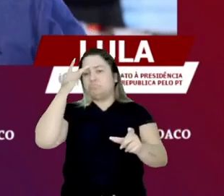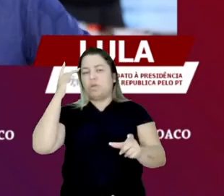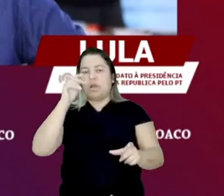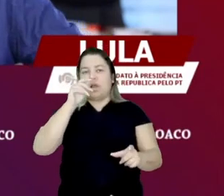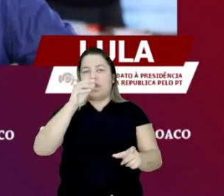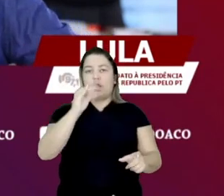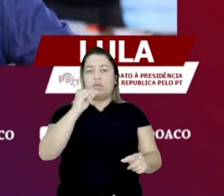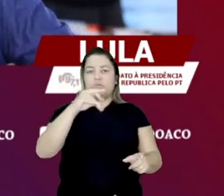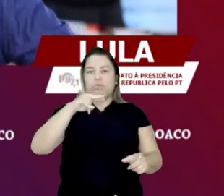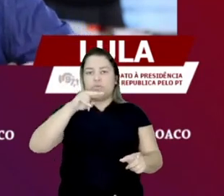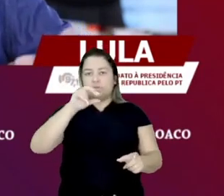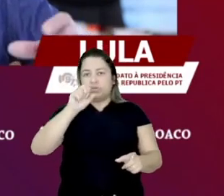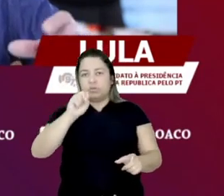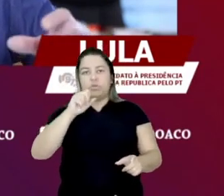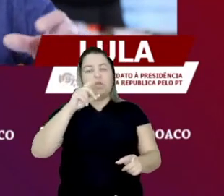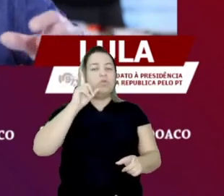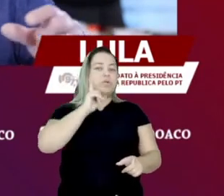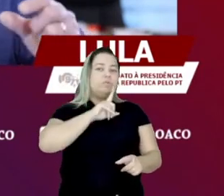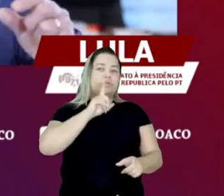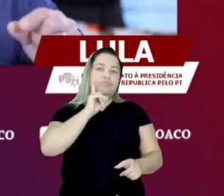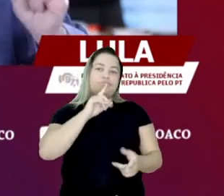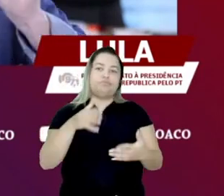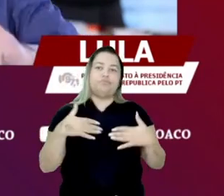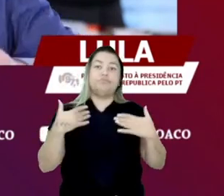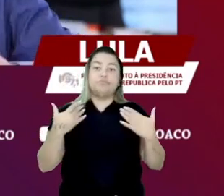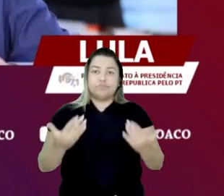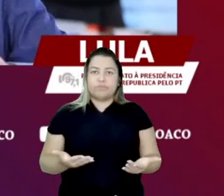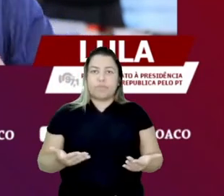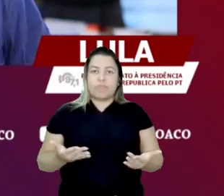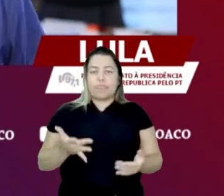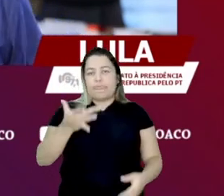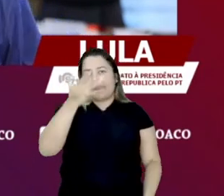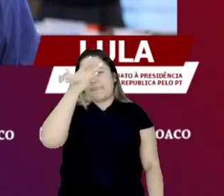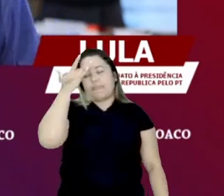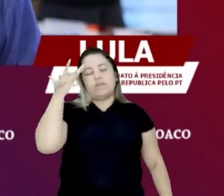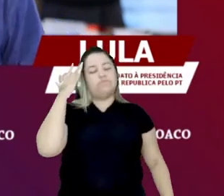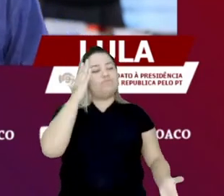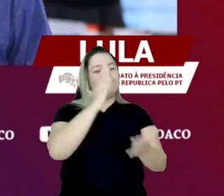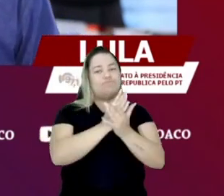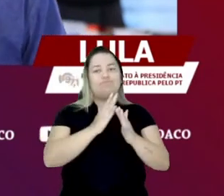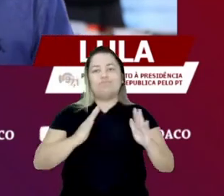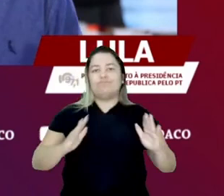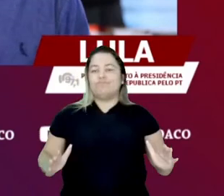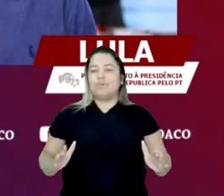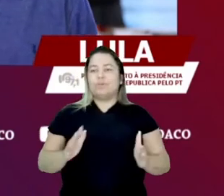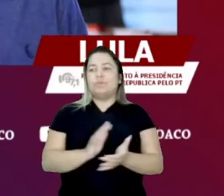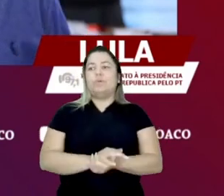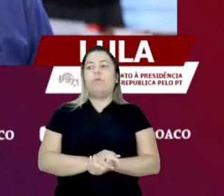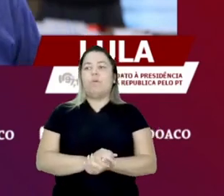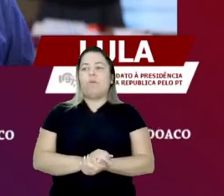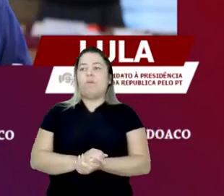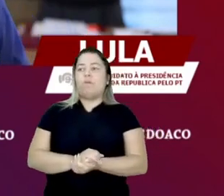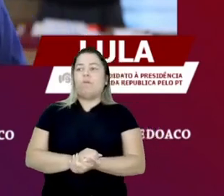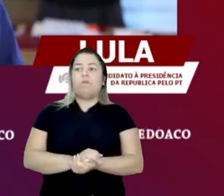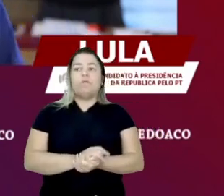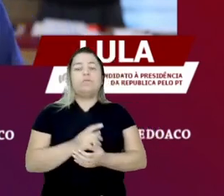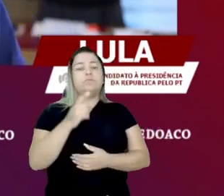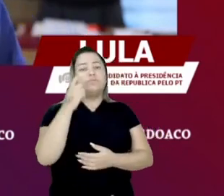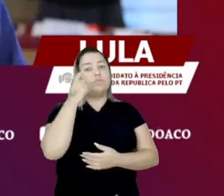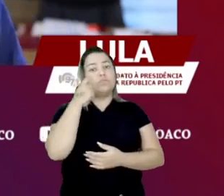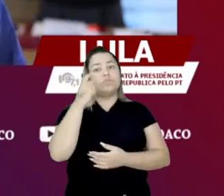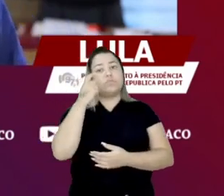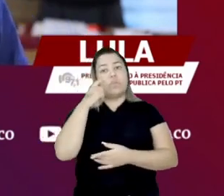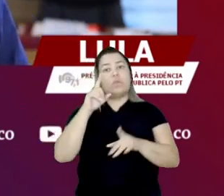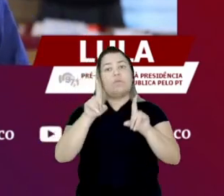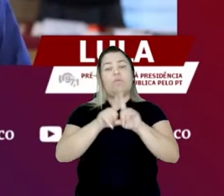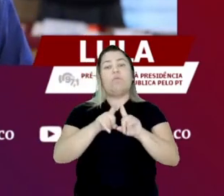da Petrobras? Você indica um diretor da Petrobras por conselho, o conselho da Petrobras analisa e o conselho da Petrobras indica a